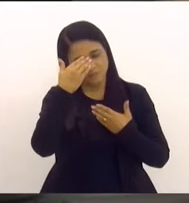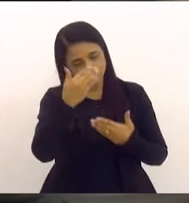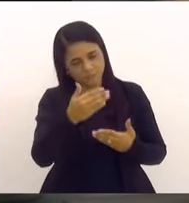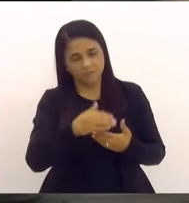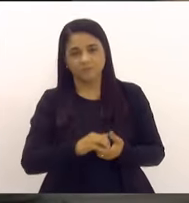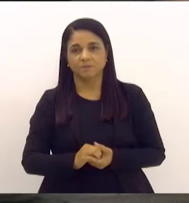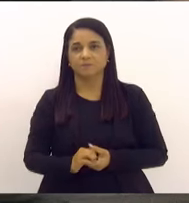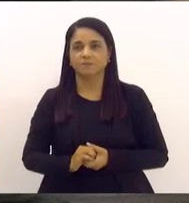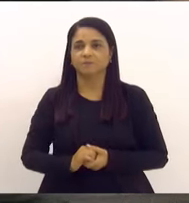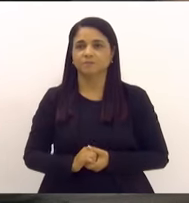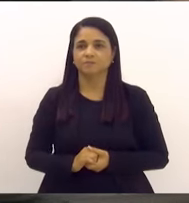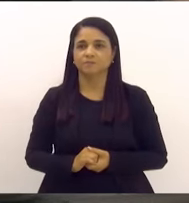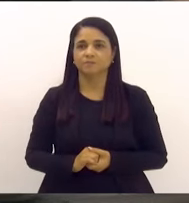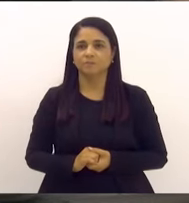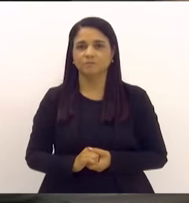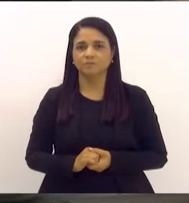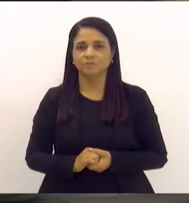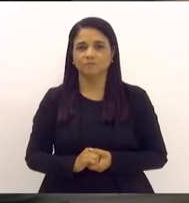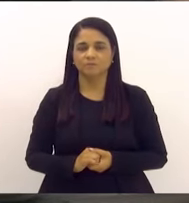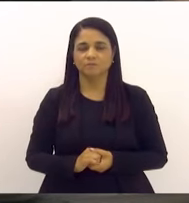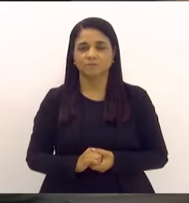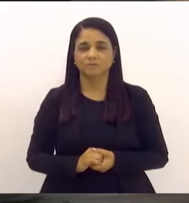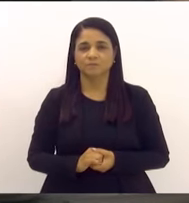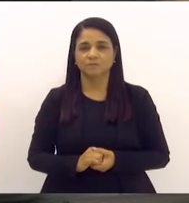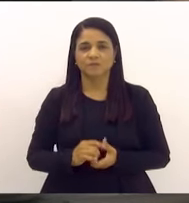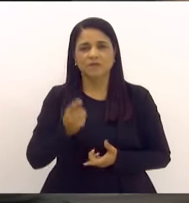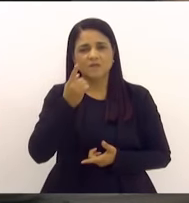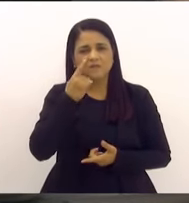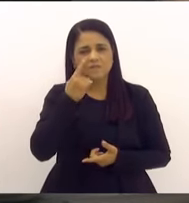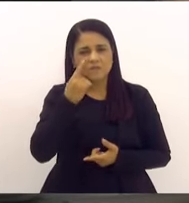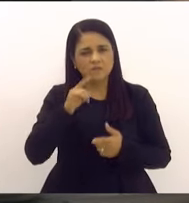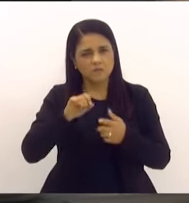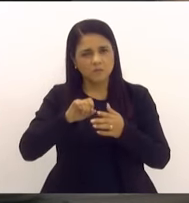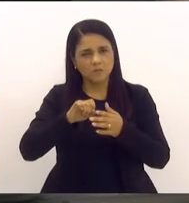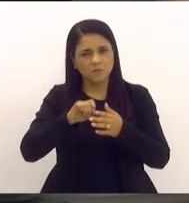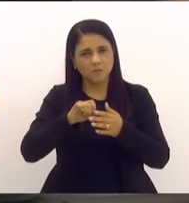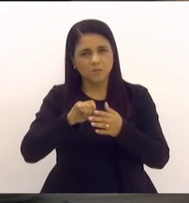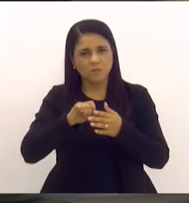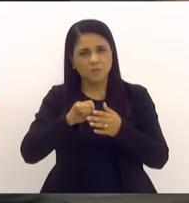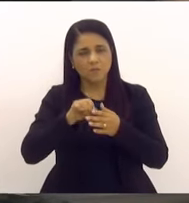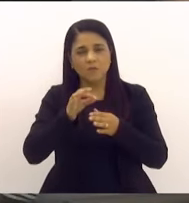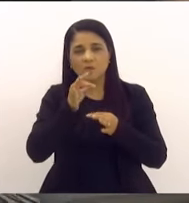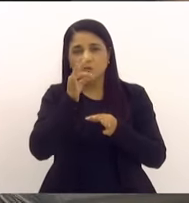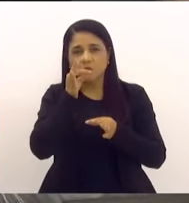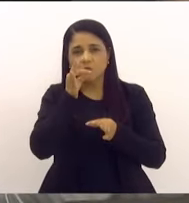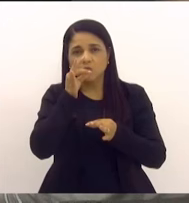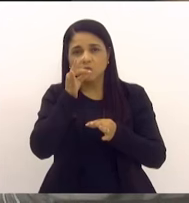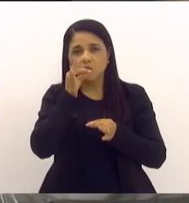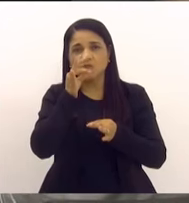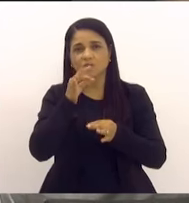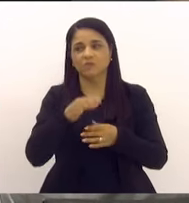Está aberto. Vê se não mexeram no botão do microfone.